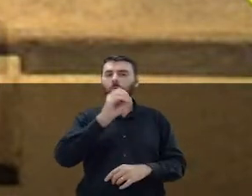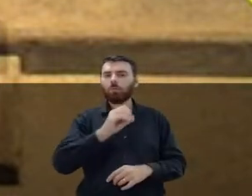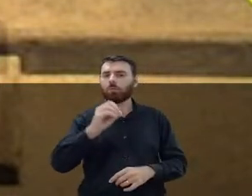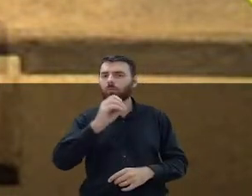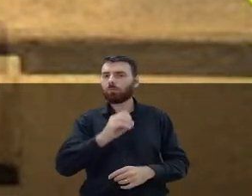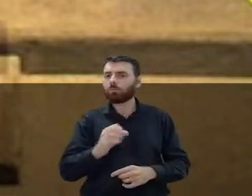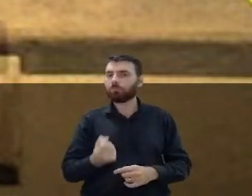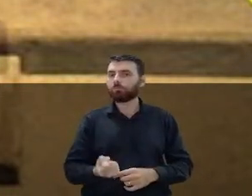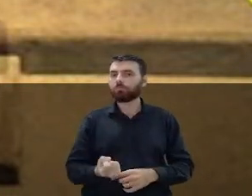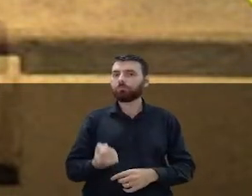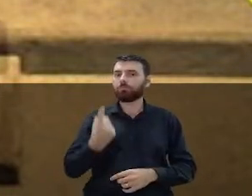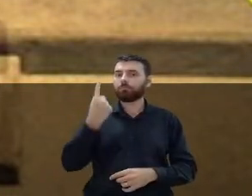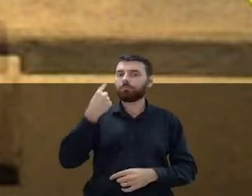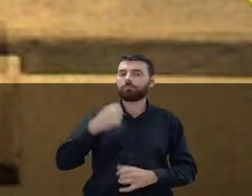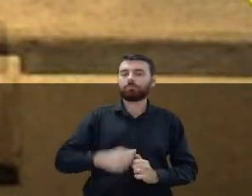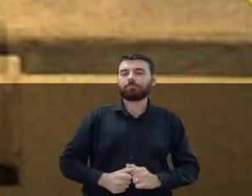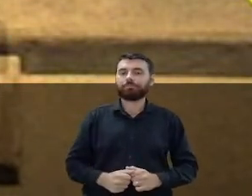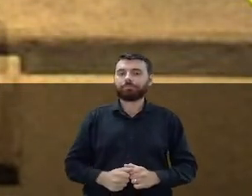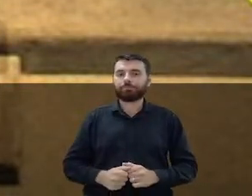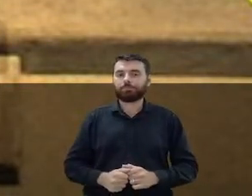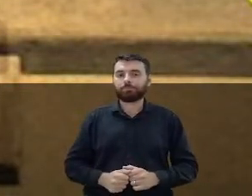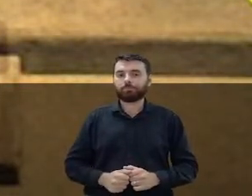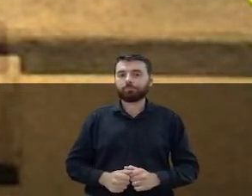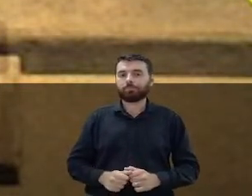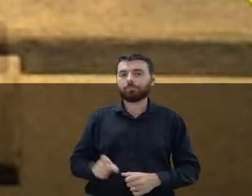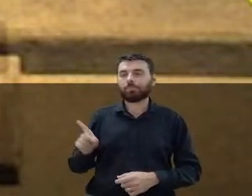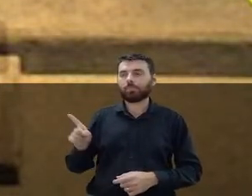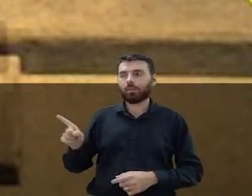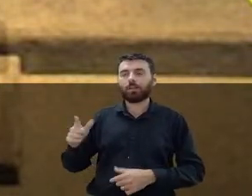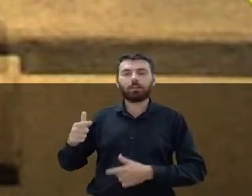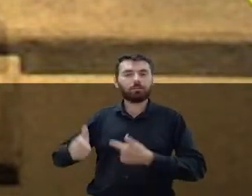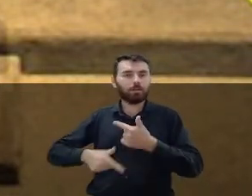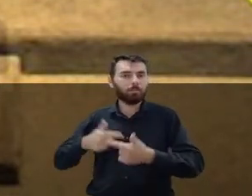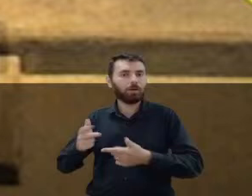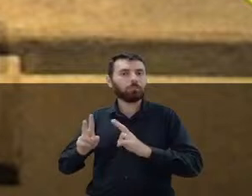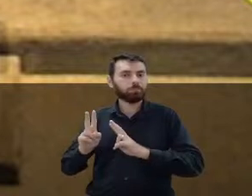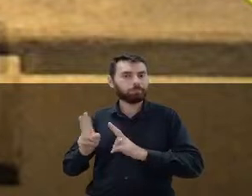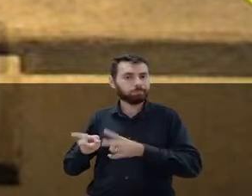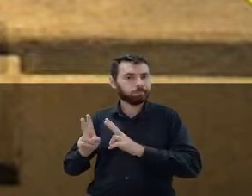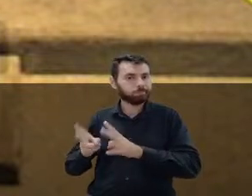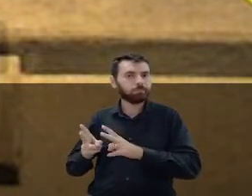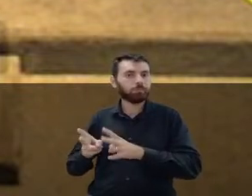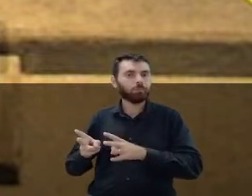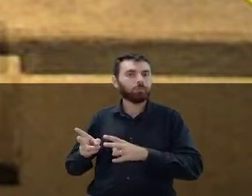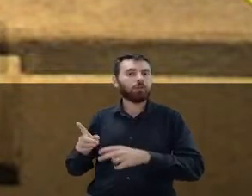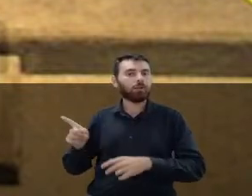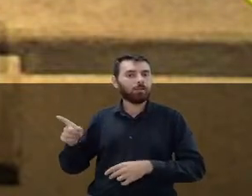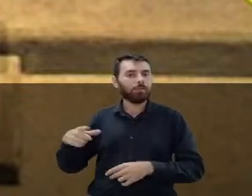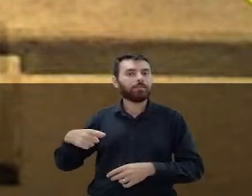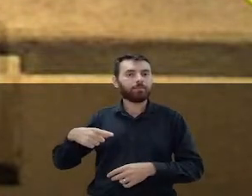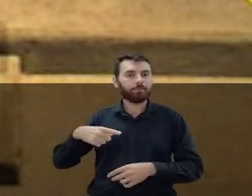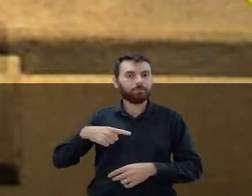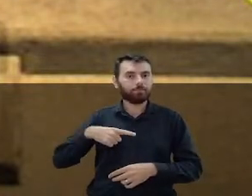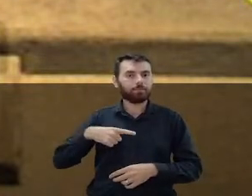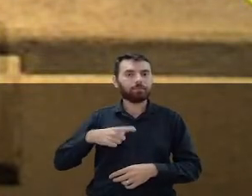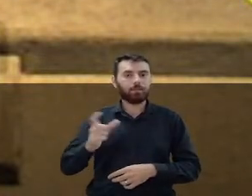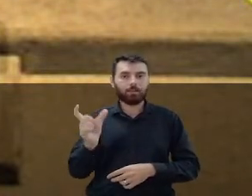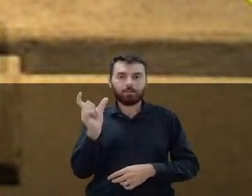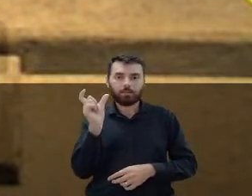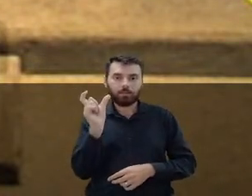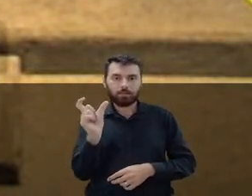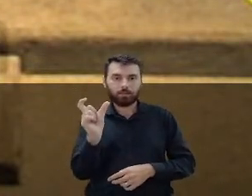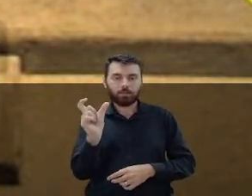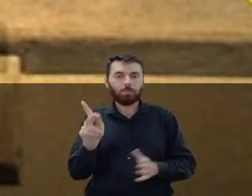Não é nem um pouco razoável que ela tenha permanecido no trabalho com cartão, na posse do cartão da conta